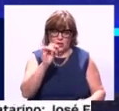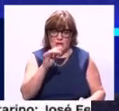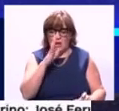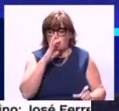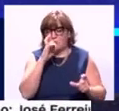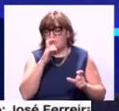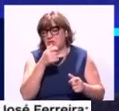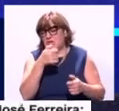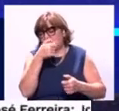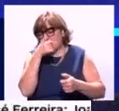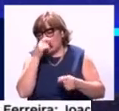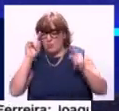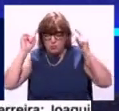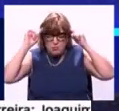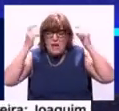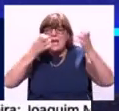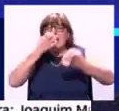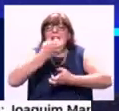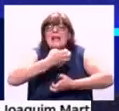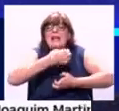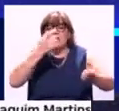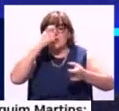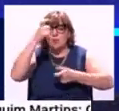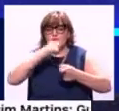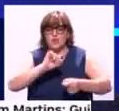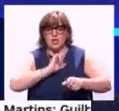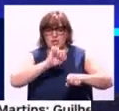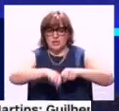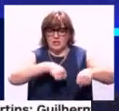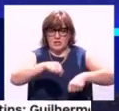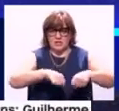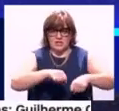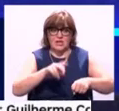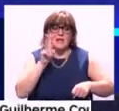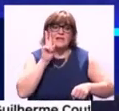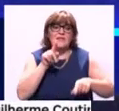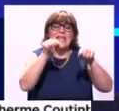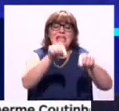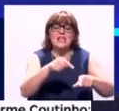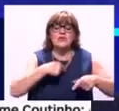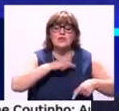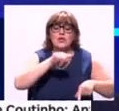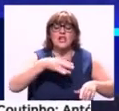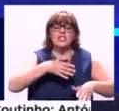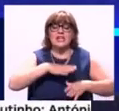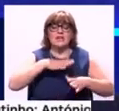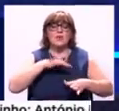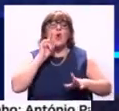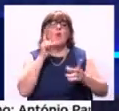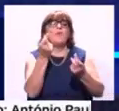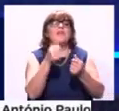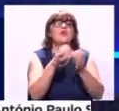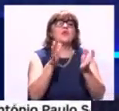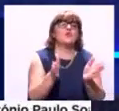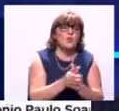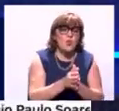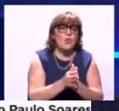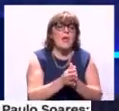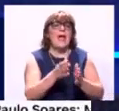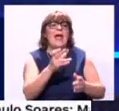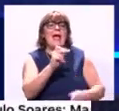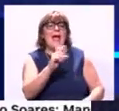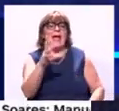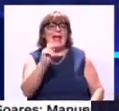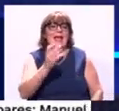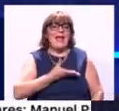milhares e milhares, a loucura, os gritos daquelas pessoas pelos nossos ciclistas. Está a ver, é isso que nós queremos. Mas como é que se arranja dinheiro para isso tudo? Para academias,